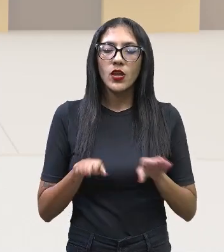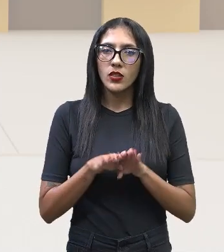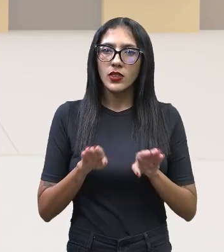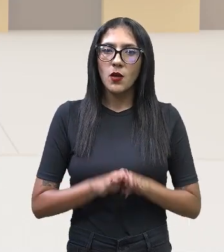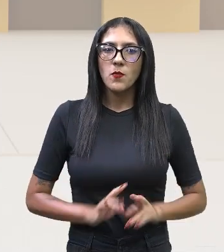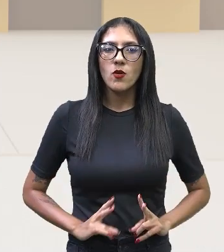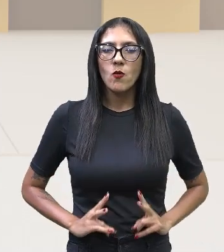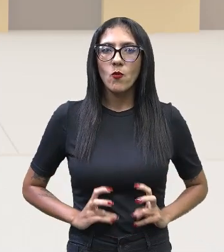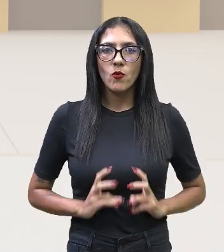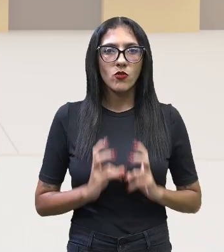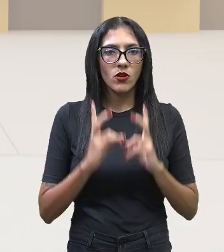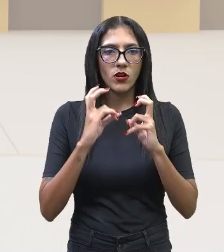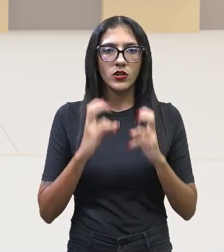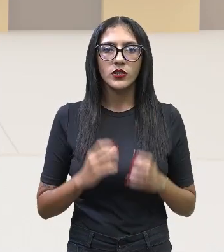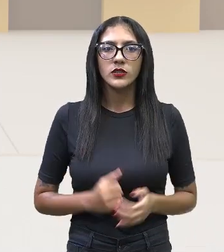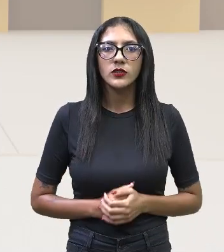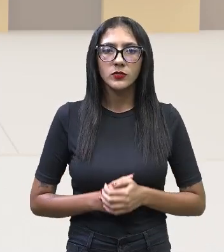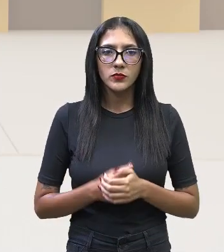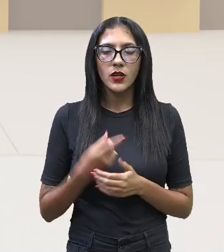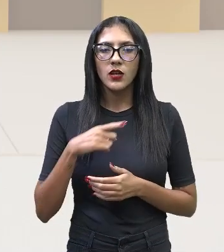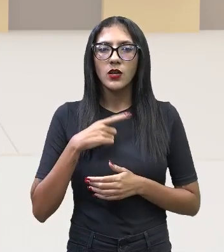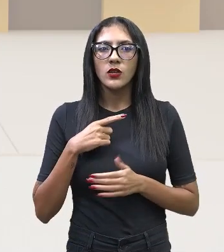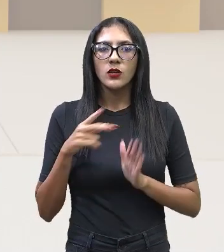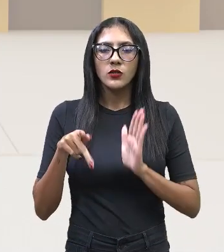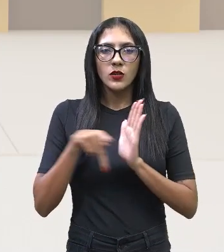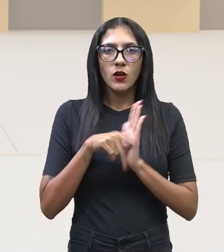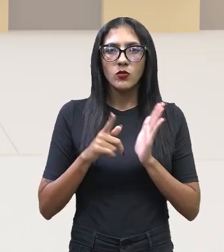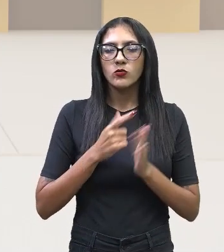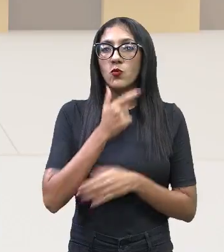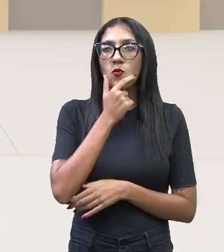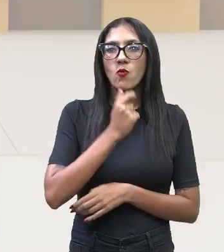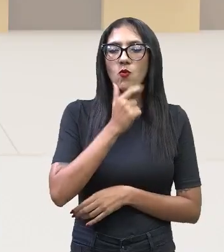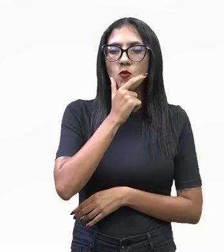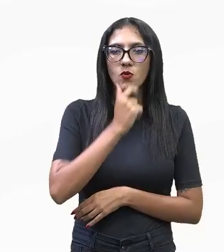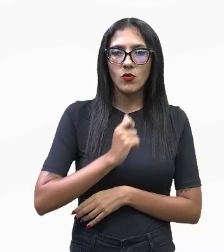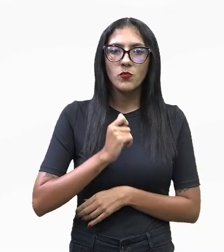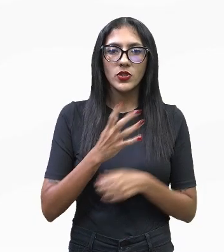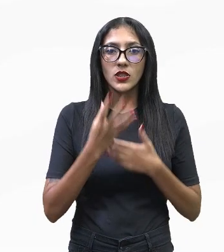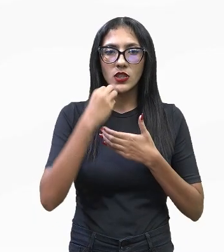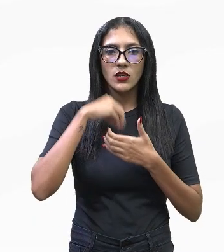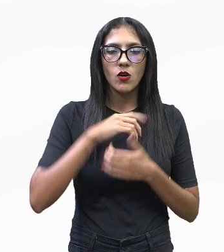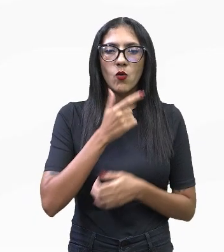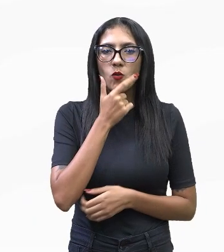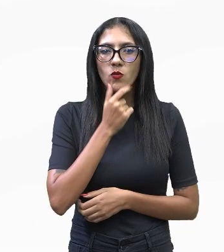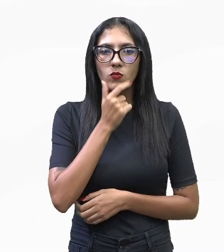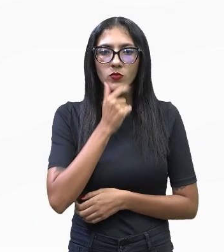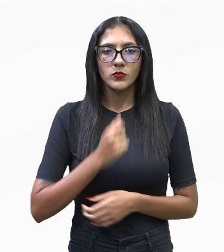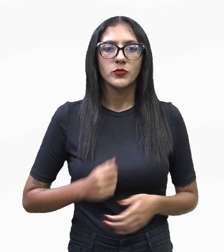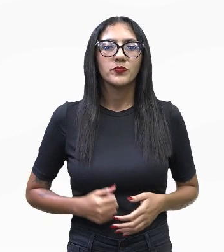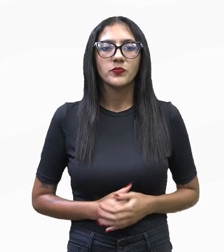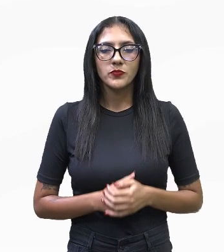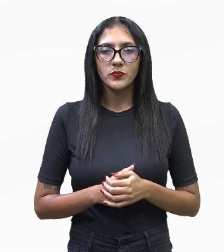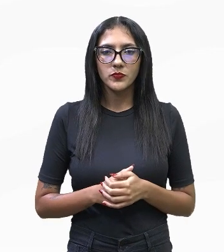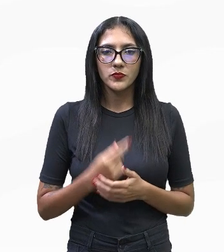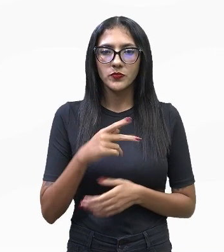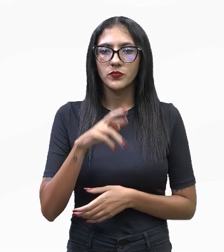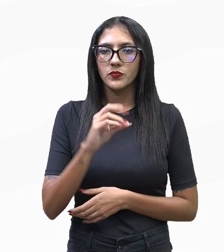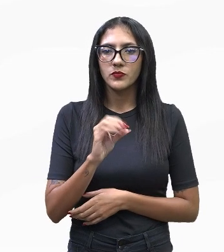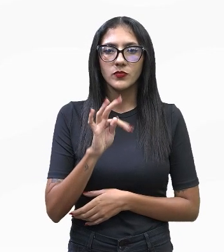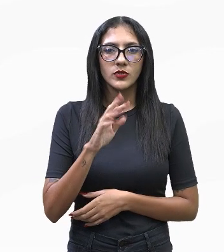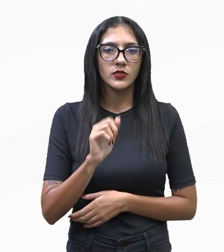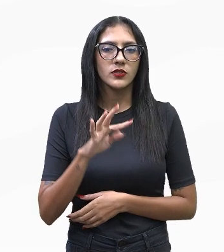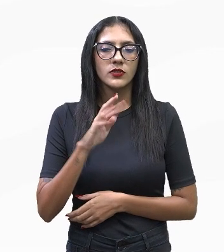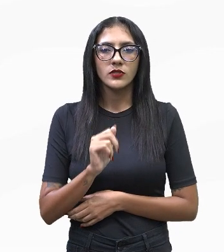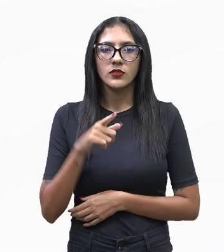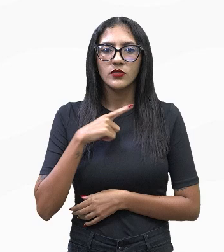neoplasia, acomete ali uma glândula nos homens, vejam aí, tá? A próstata, que é uma